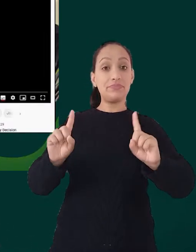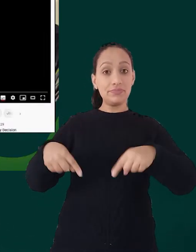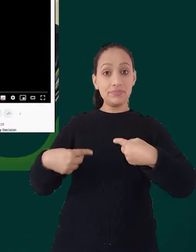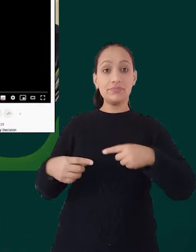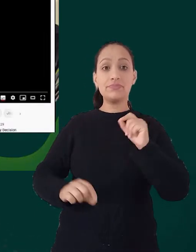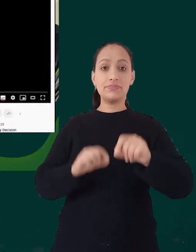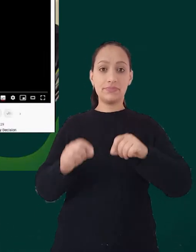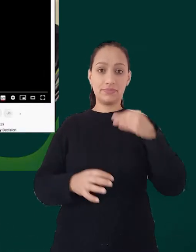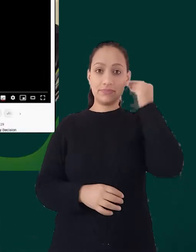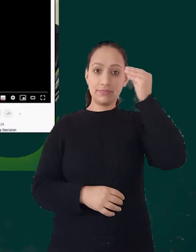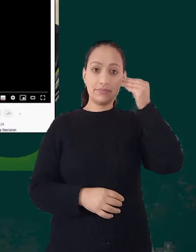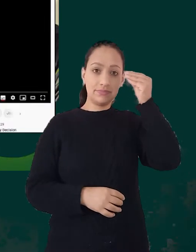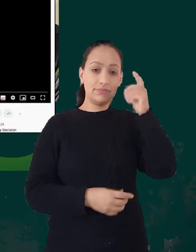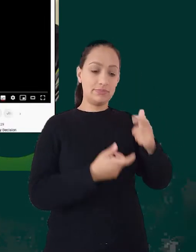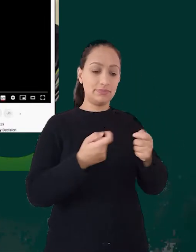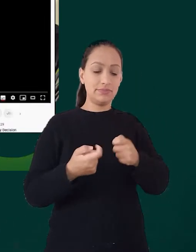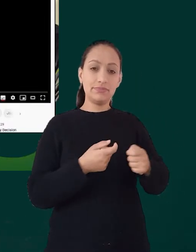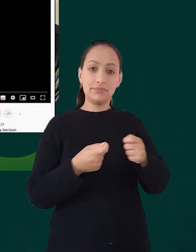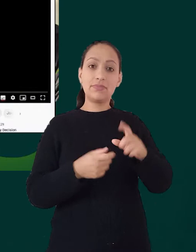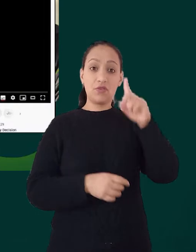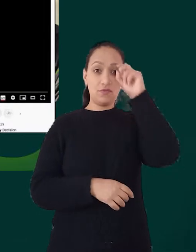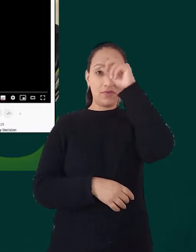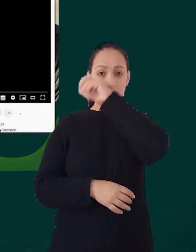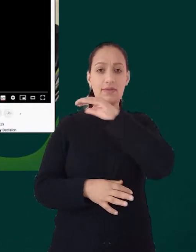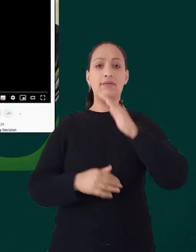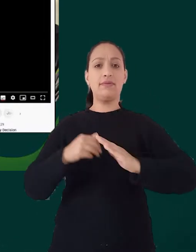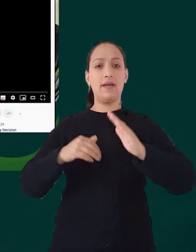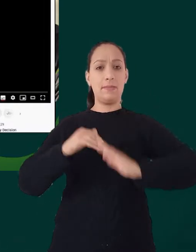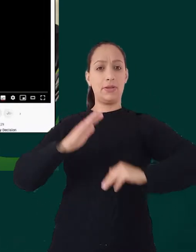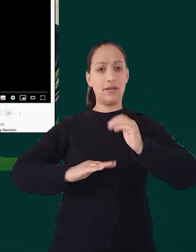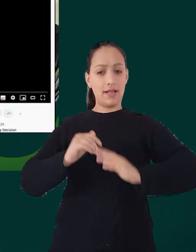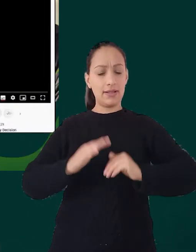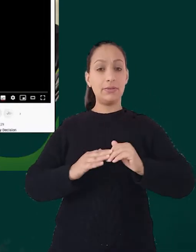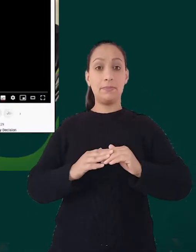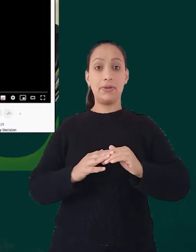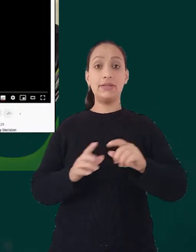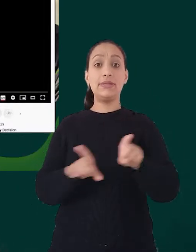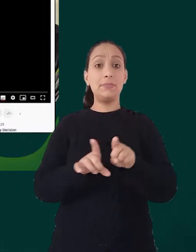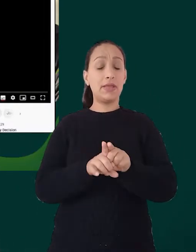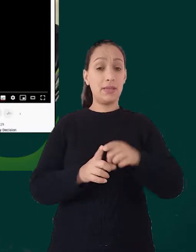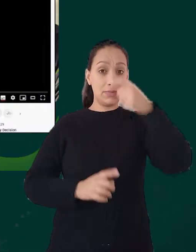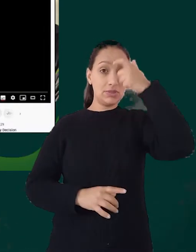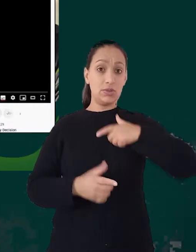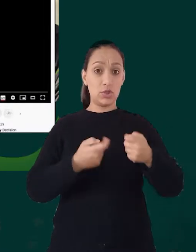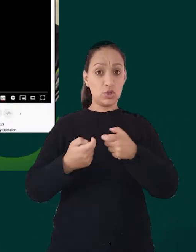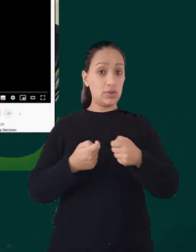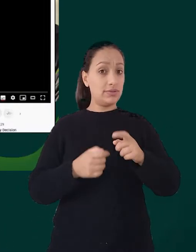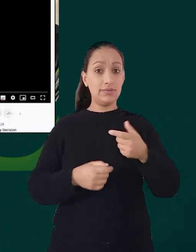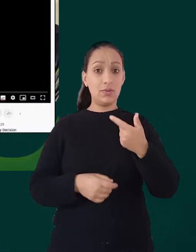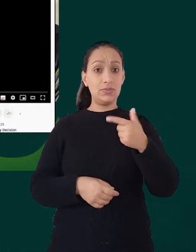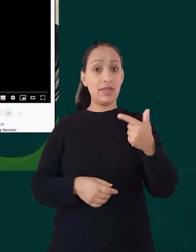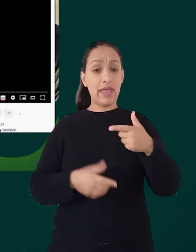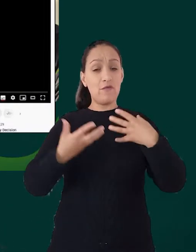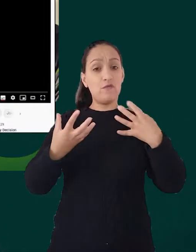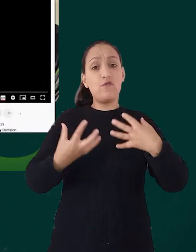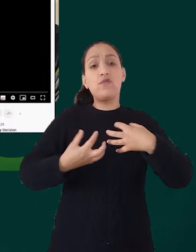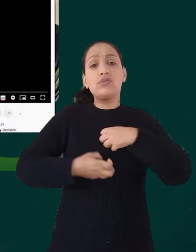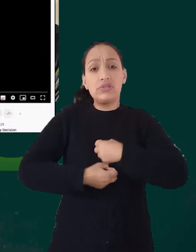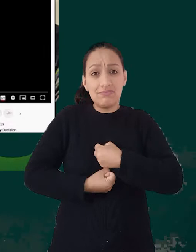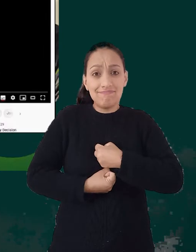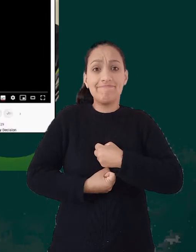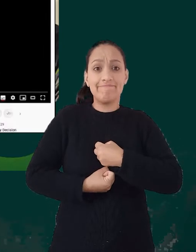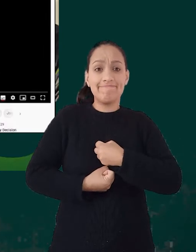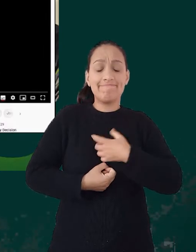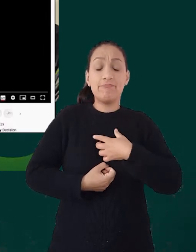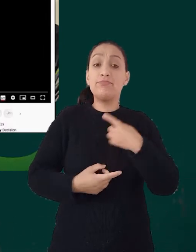jogador, que tem a dificuldade aplicada para que o jogador não se sinta frustrado, que ele compreenda que aquela ali é uma